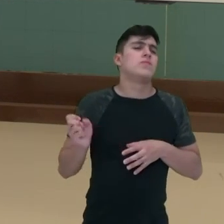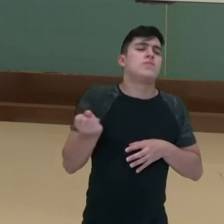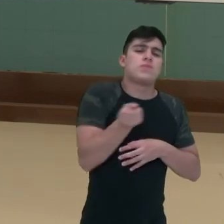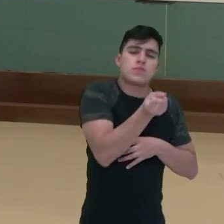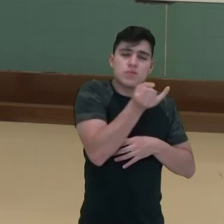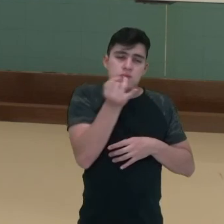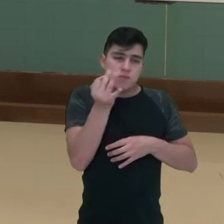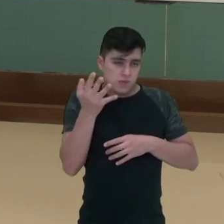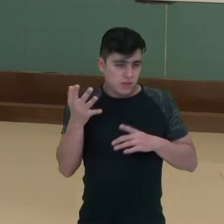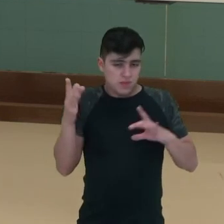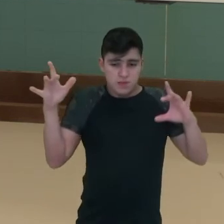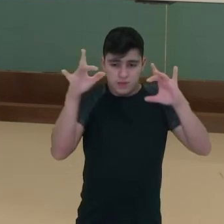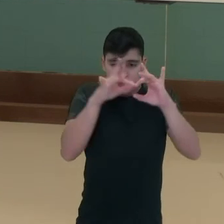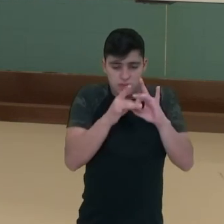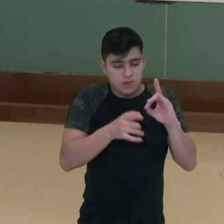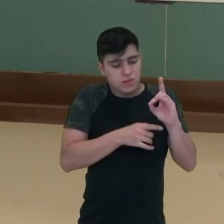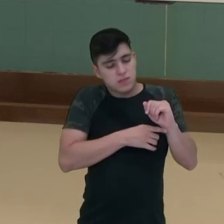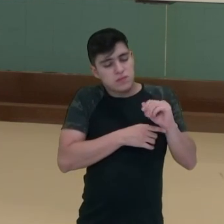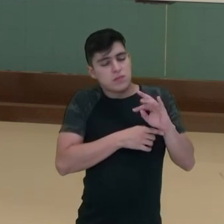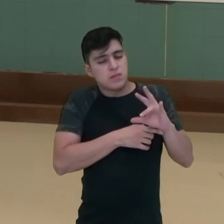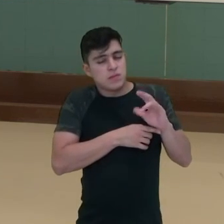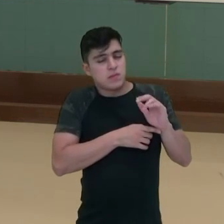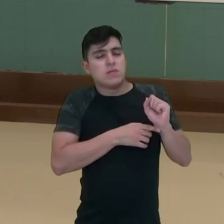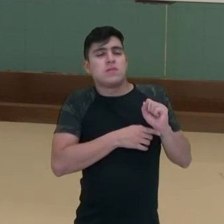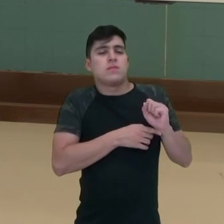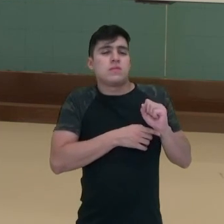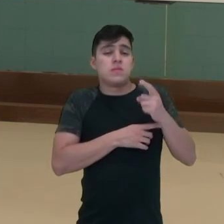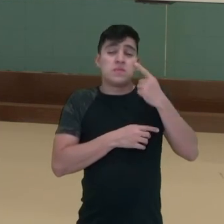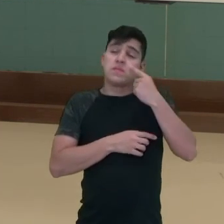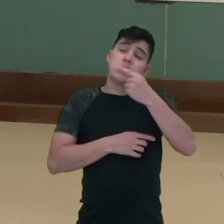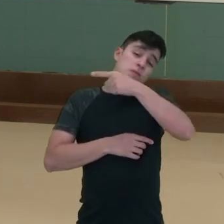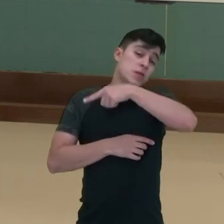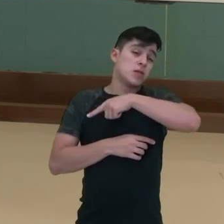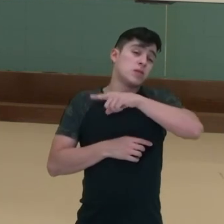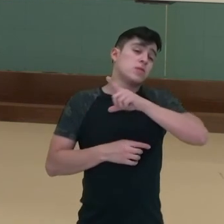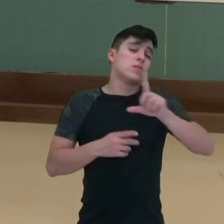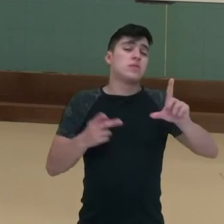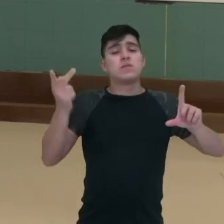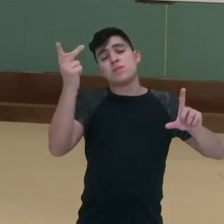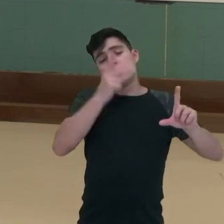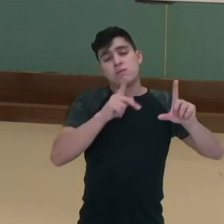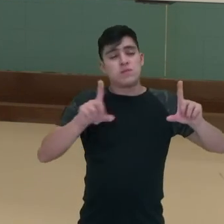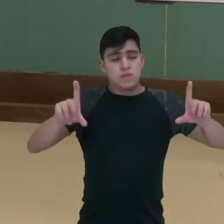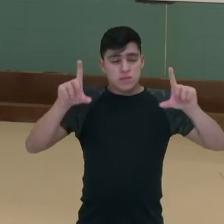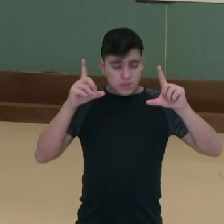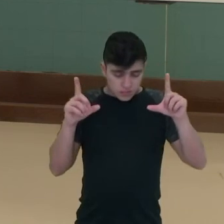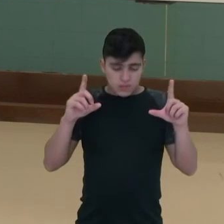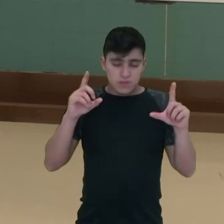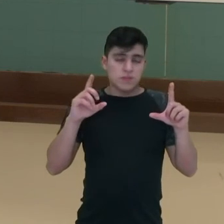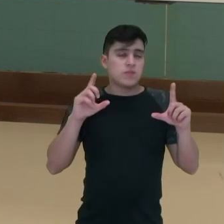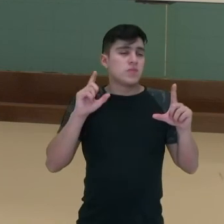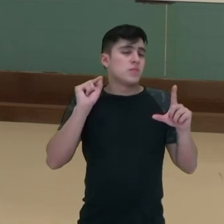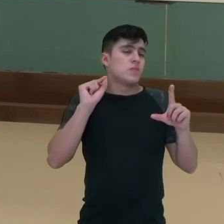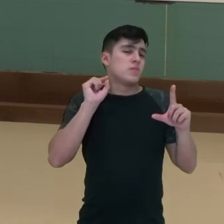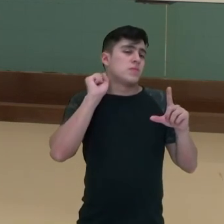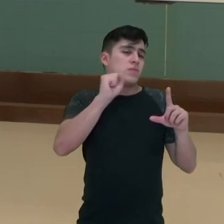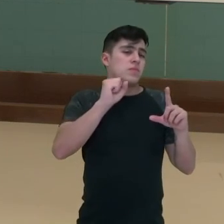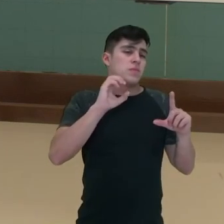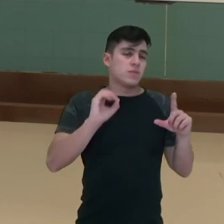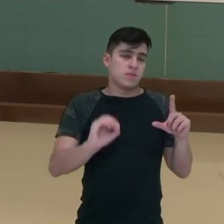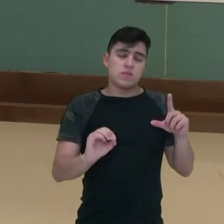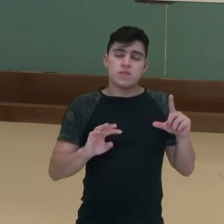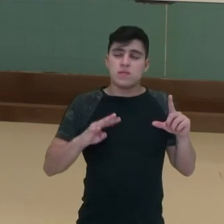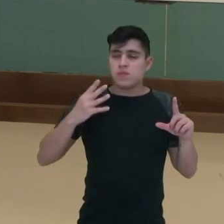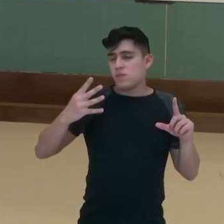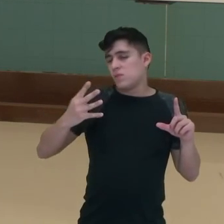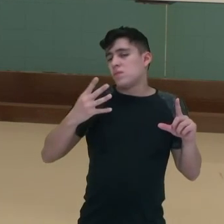ligações dativas se fazem presente no composto sulfato